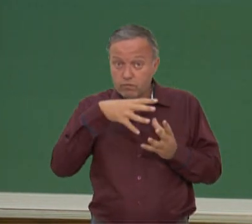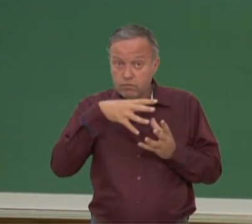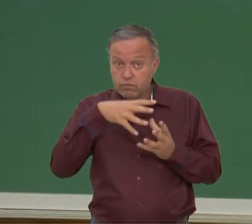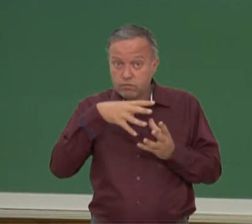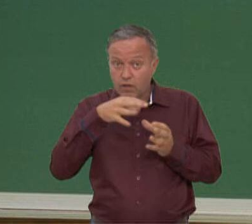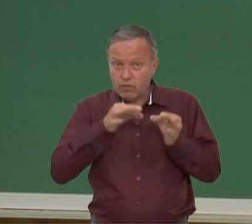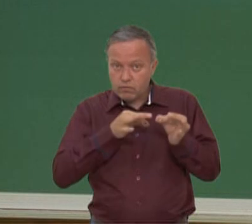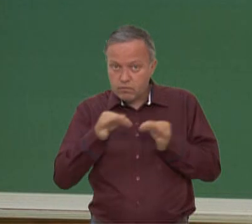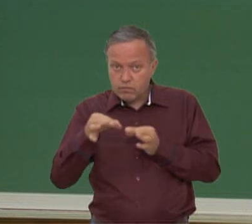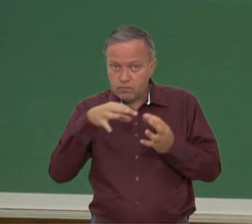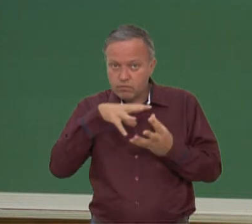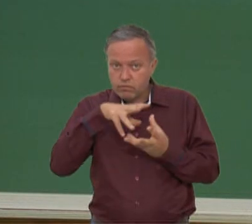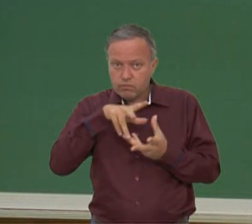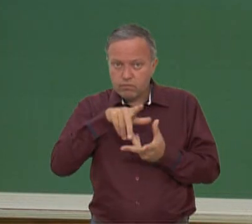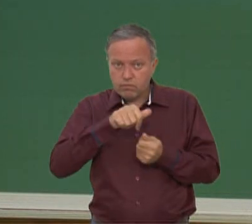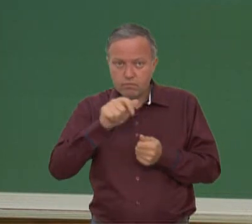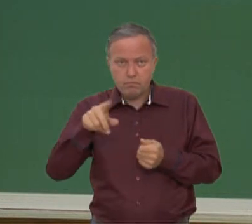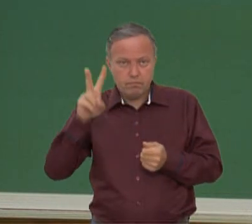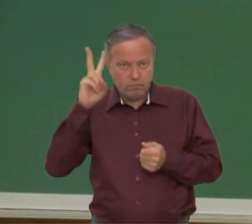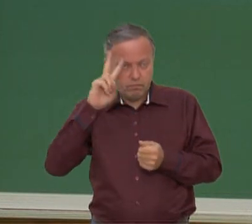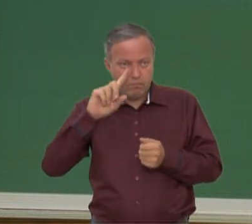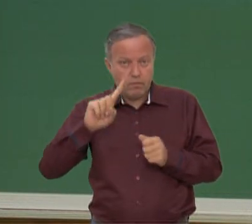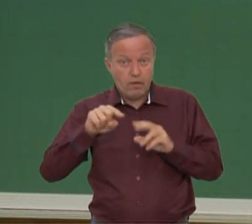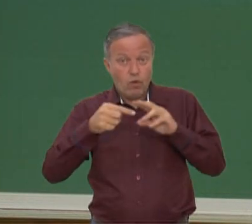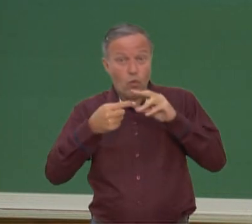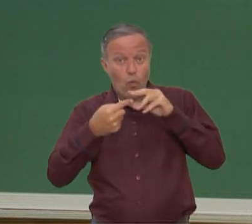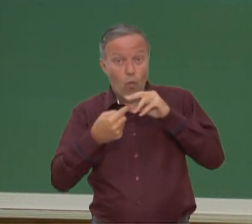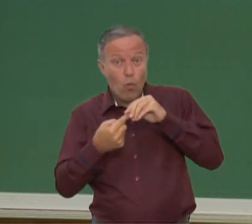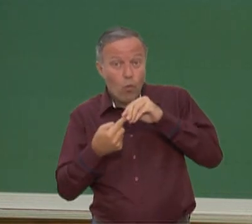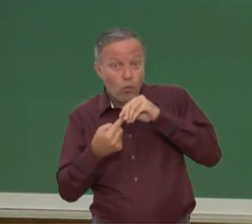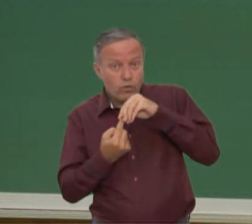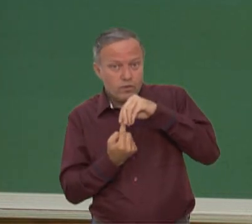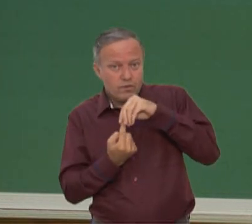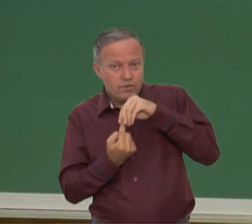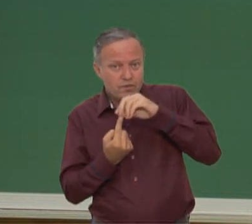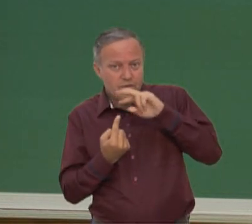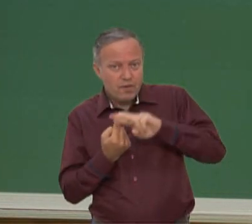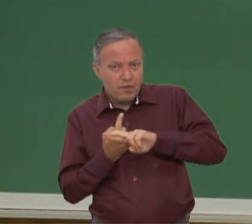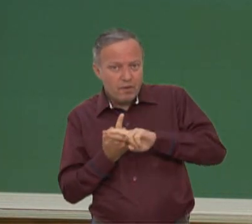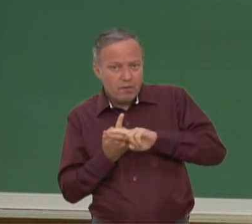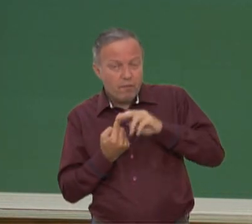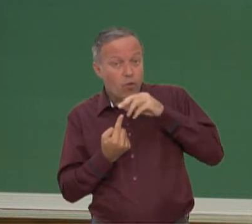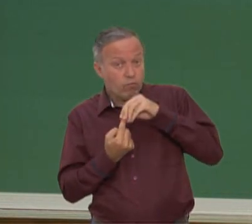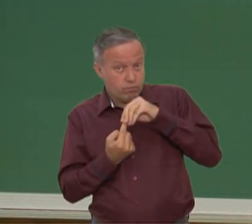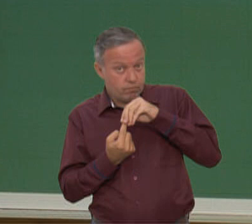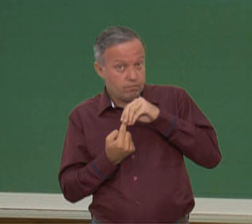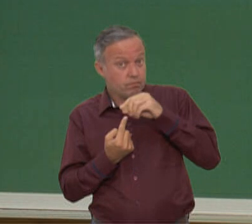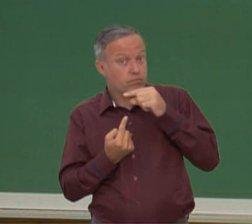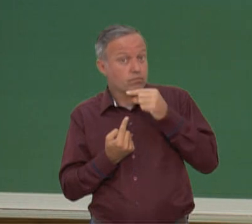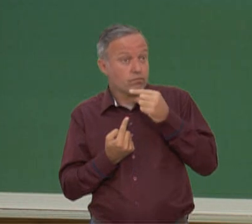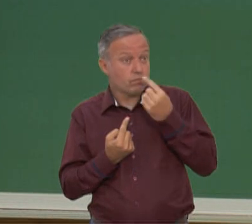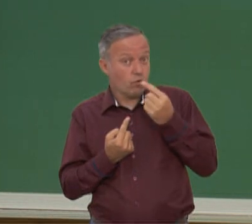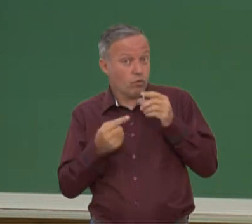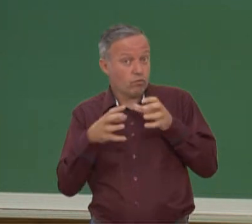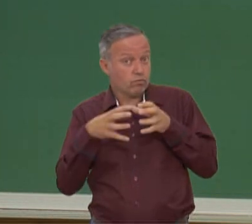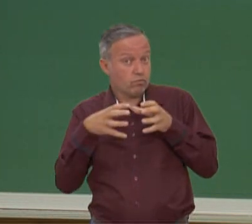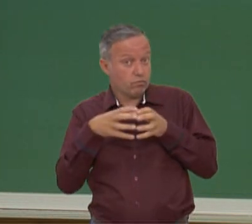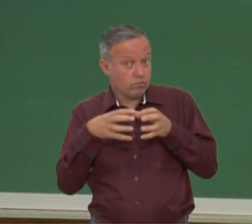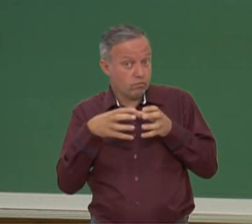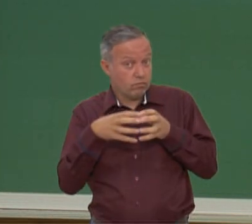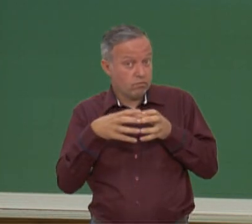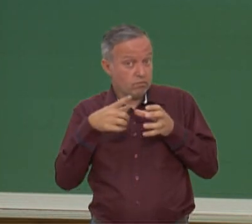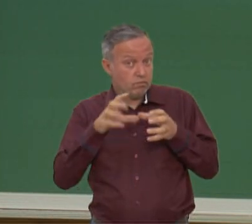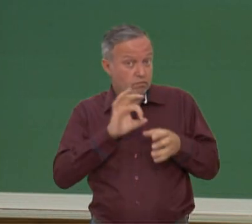eu tenho que lembrar o quê? Ela é unimultipolar, ou seja, une, porque eu tenho ainda um grande